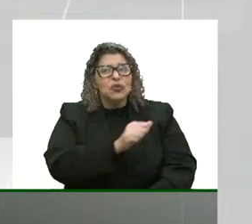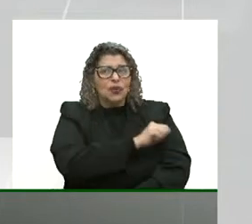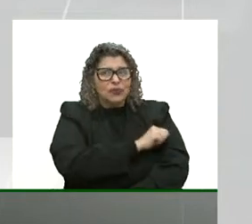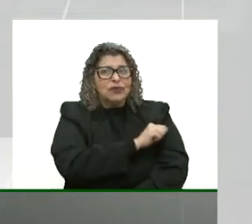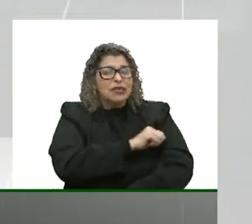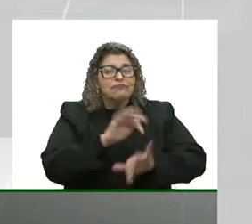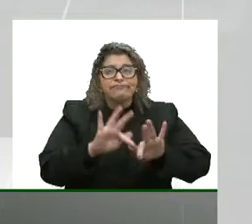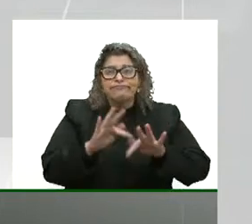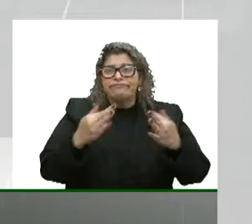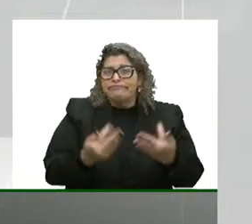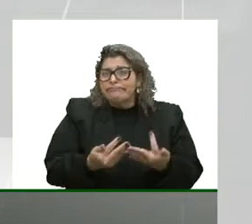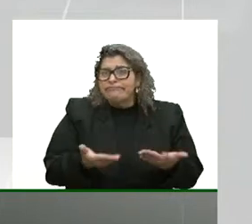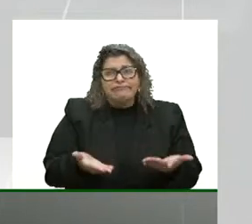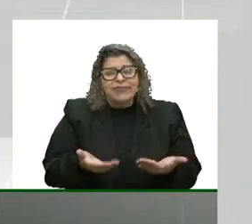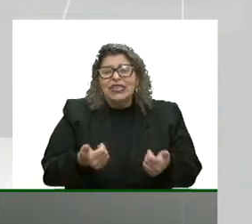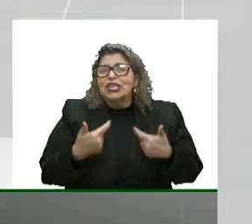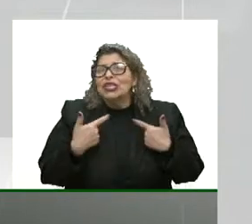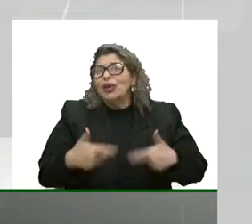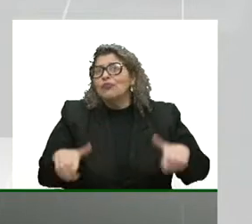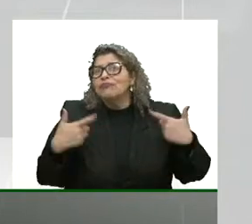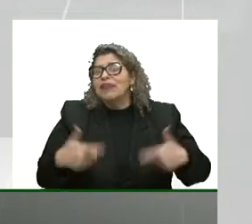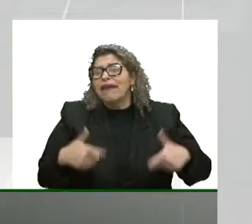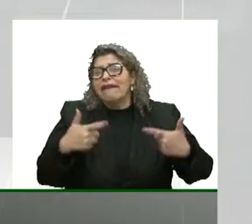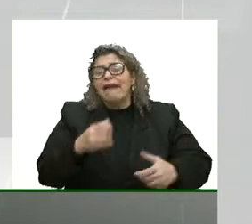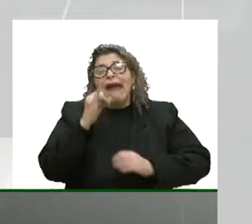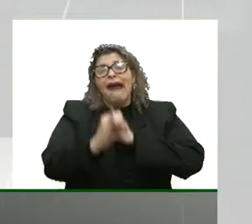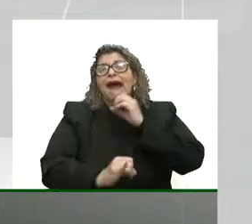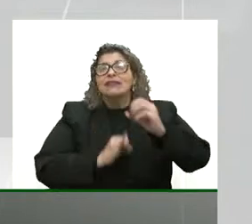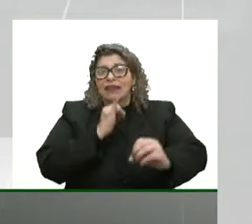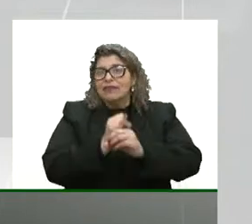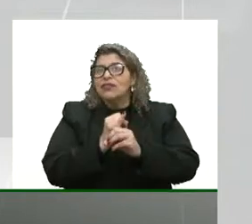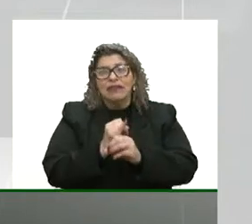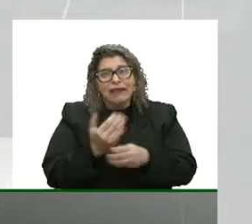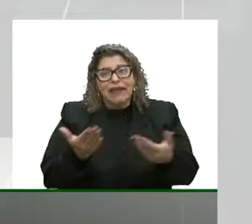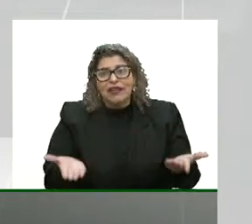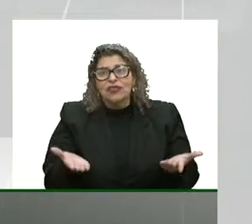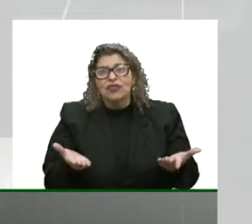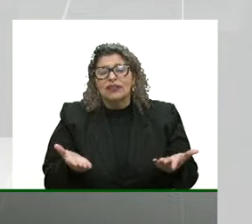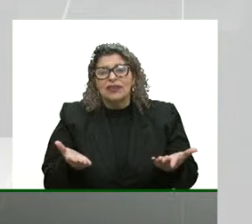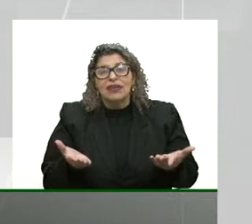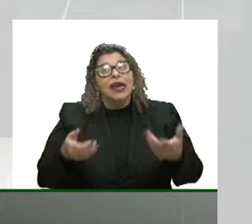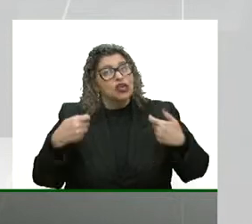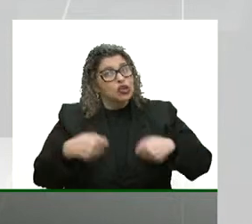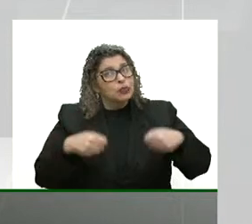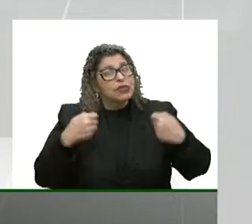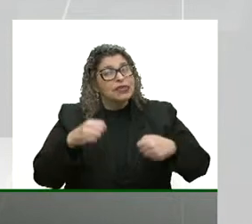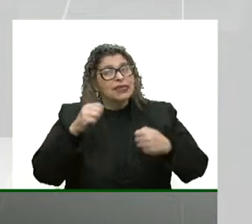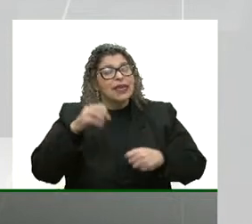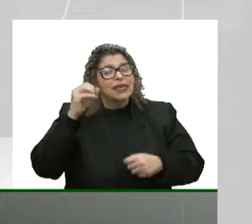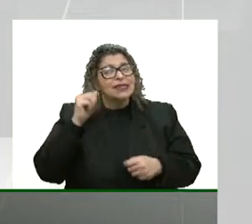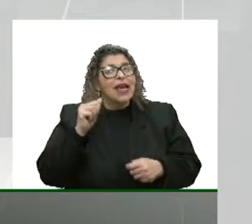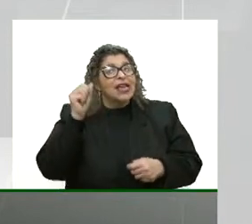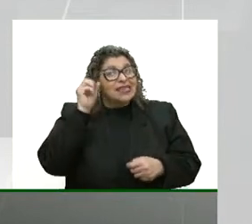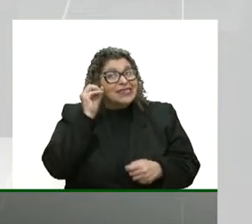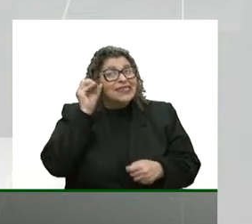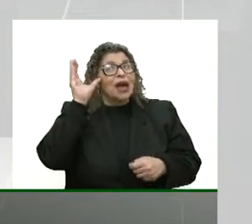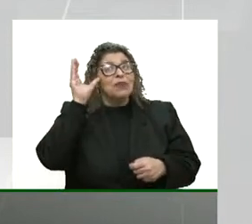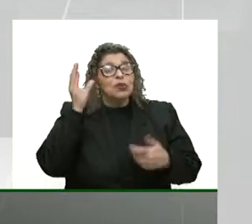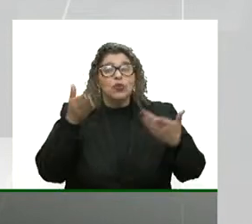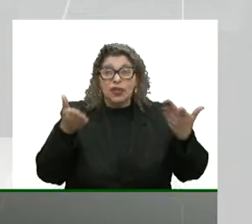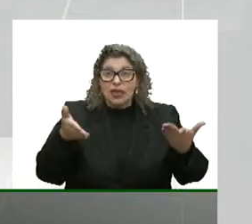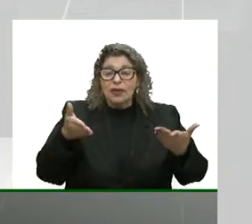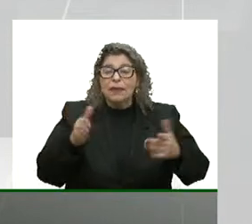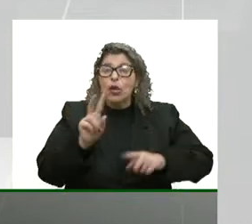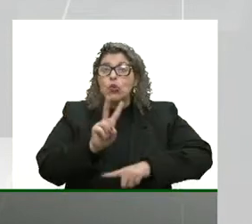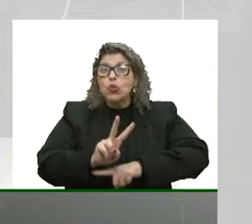nossas famílias que não têm acesso à internet. Acho que tem que usar dessa sabedoria preservar a vida. A